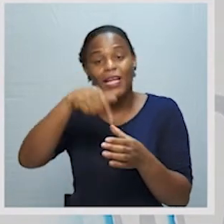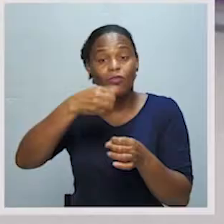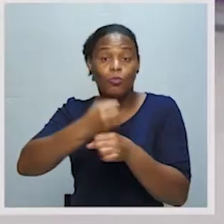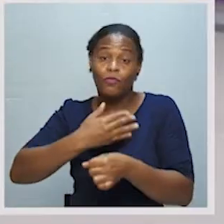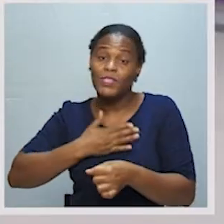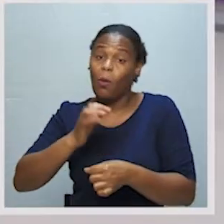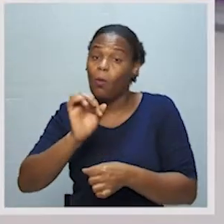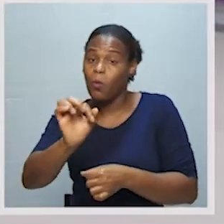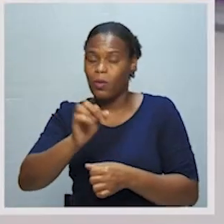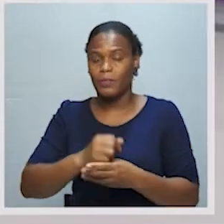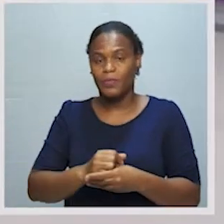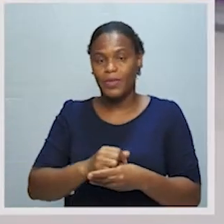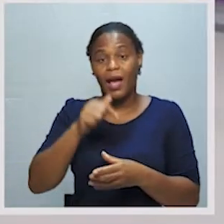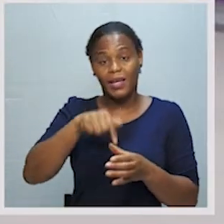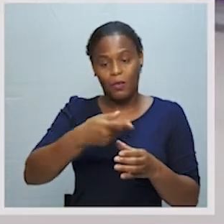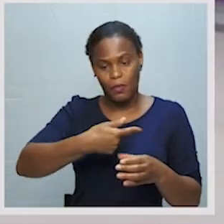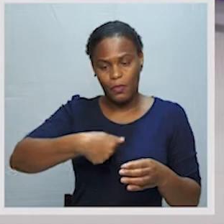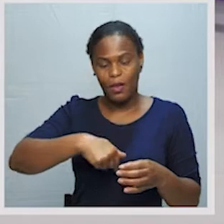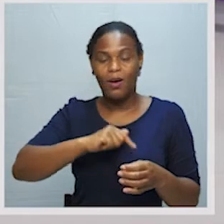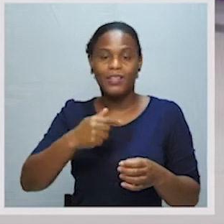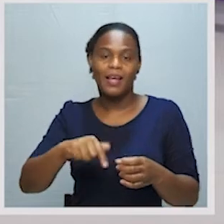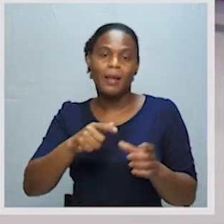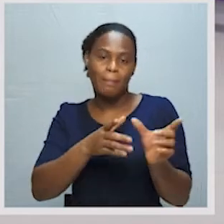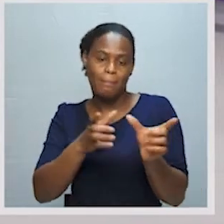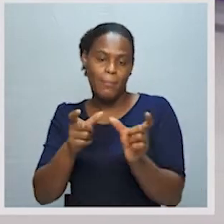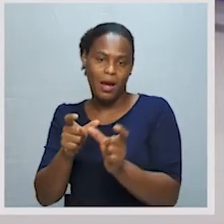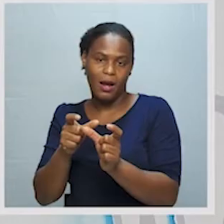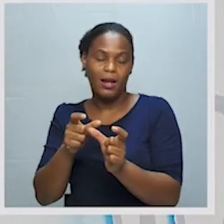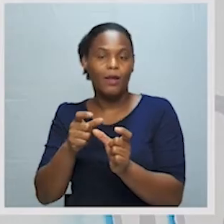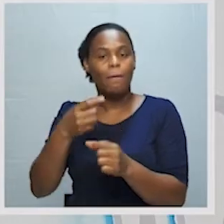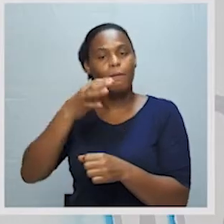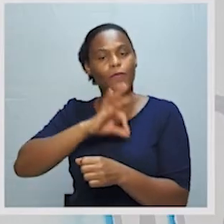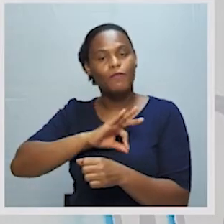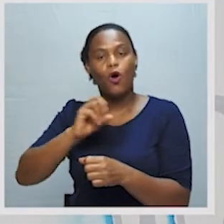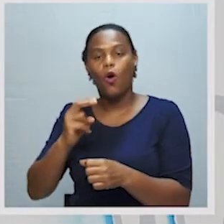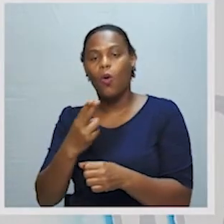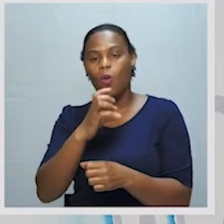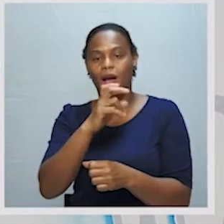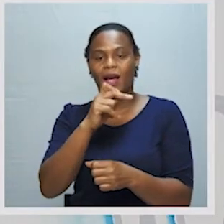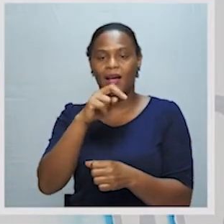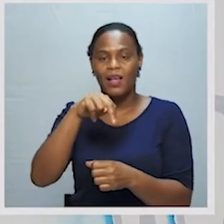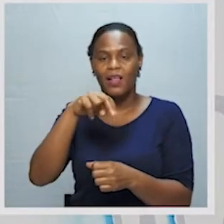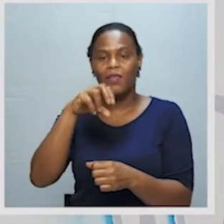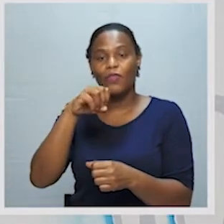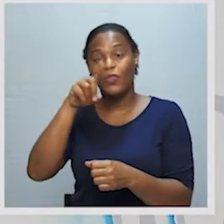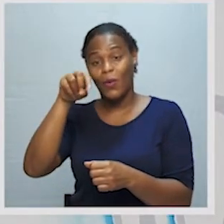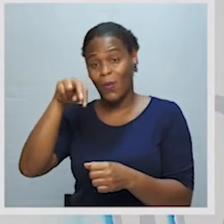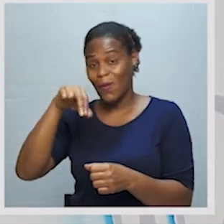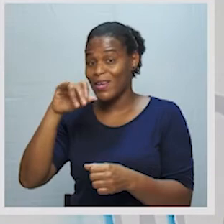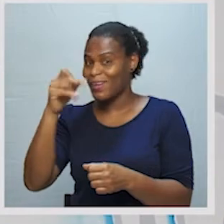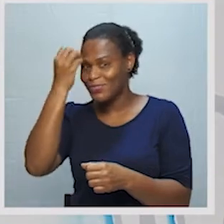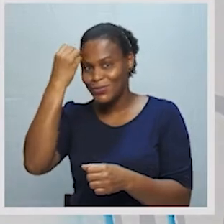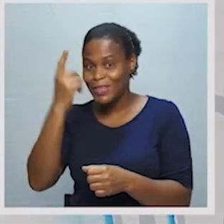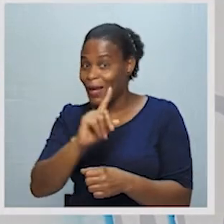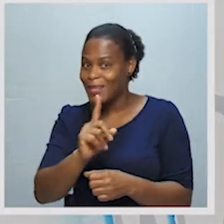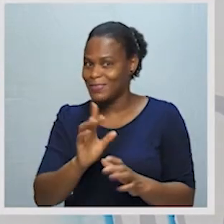profissão. Então, aqui nós estamos perante a vertente profissional ou canónica. Não se